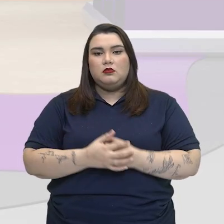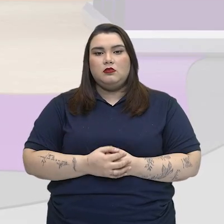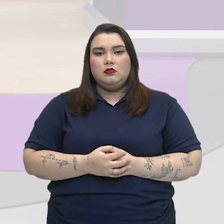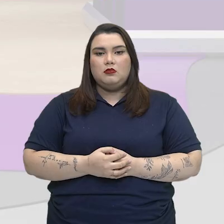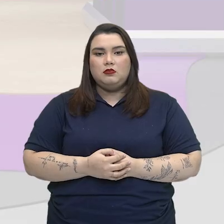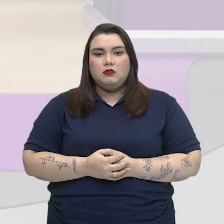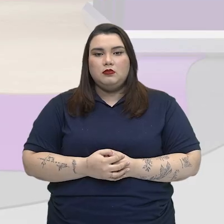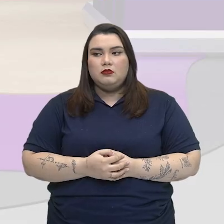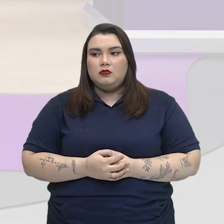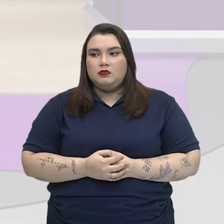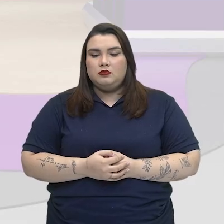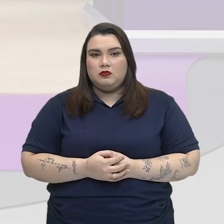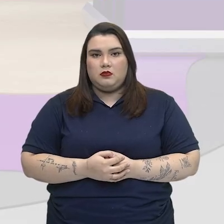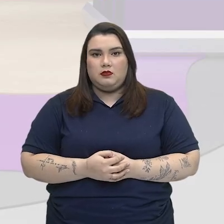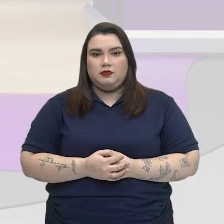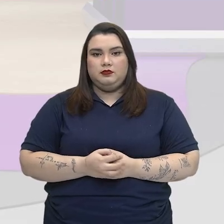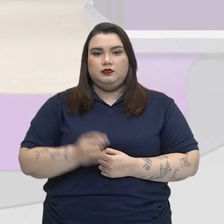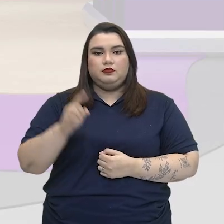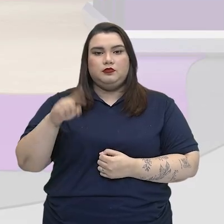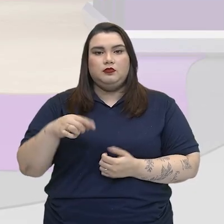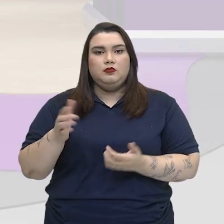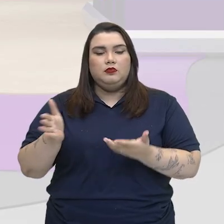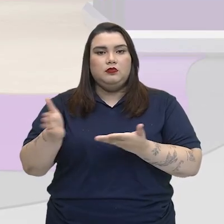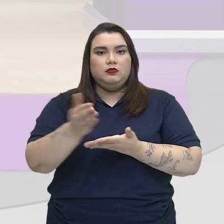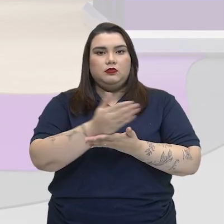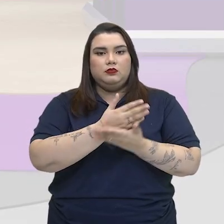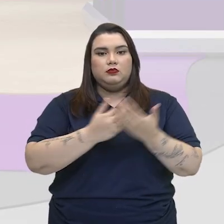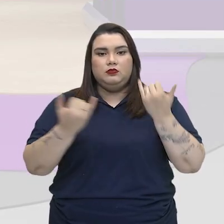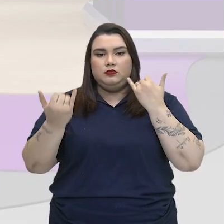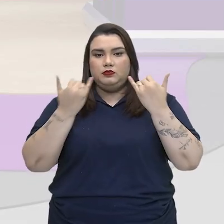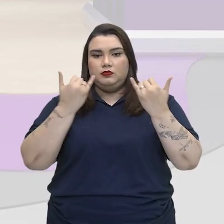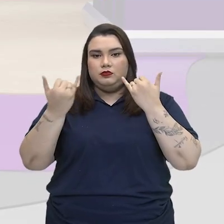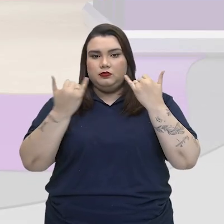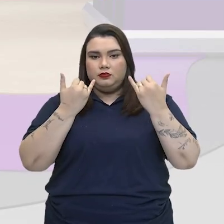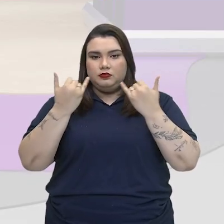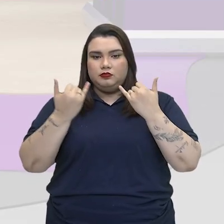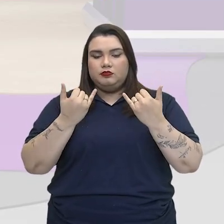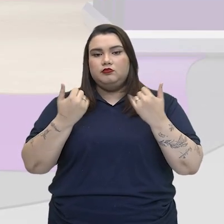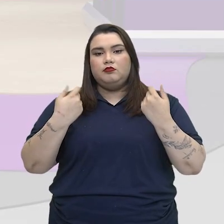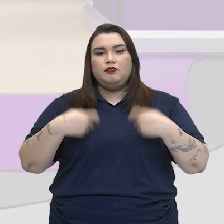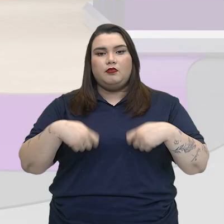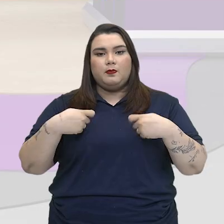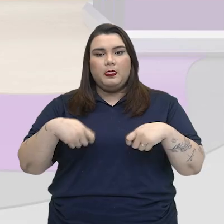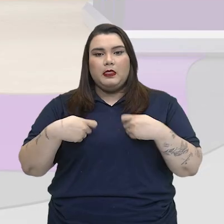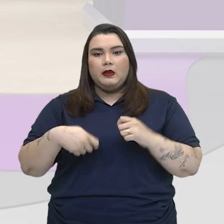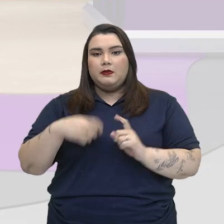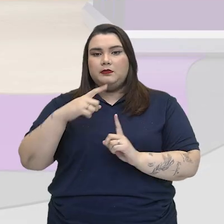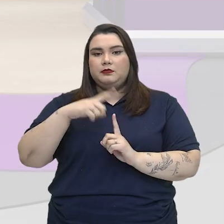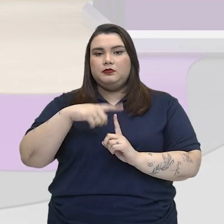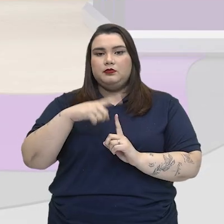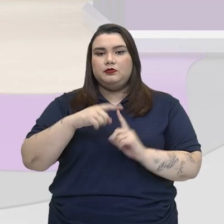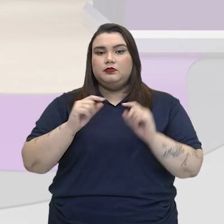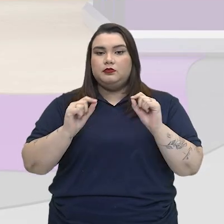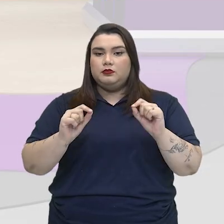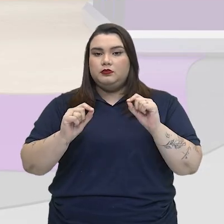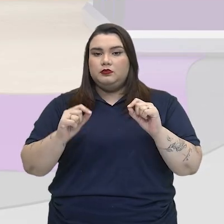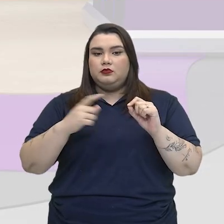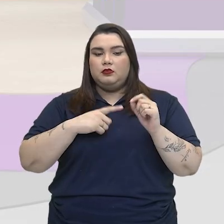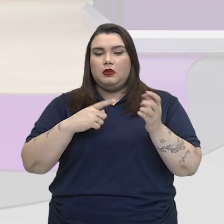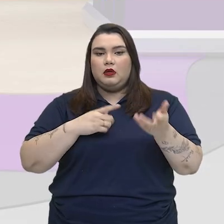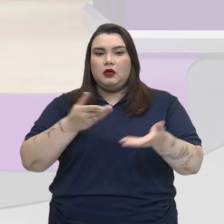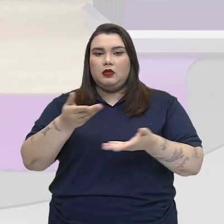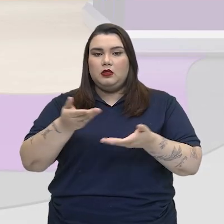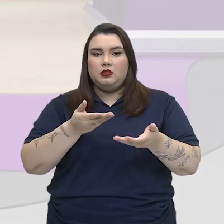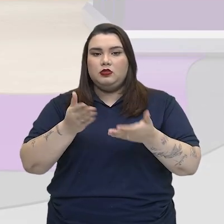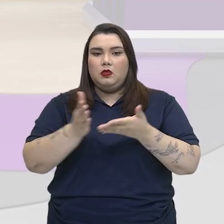essa estratégia de informação, é a coleta de dados. Então essa coleta de dados ela deve ser feita de forma que ela deva